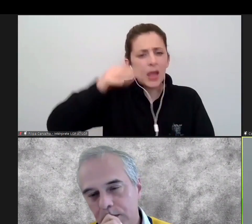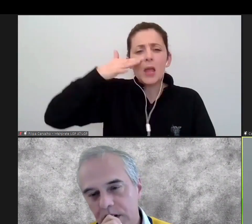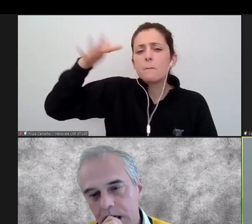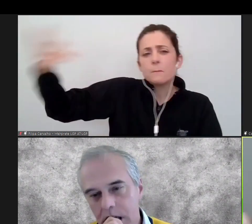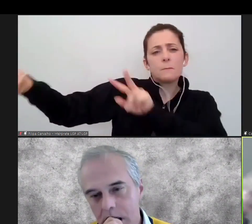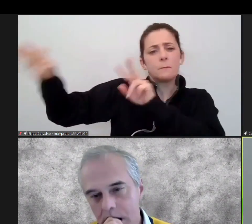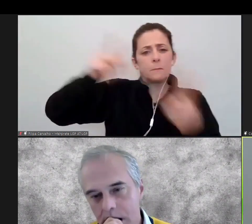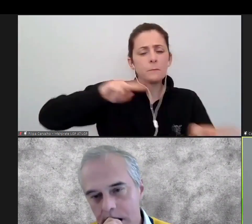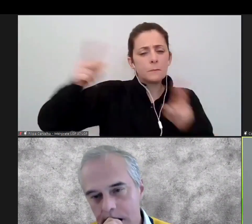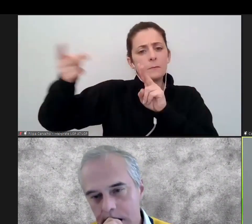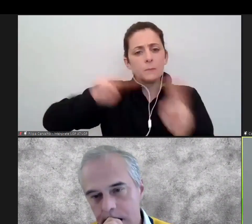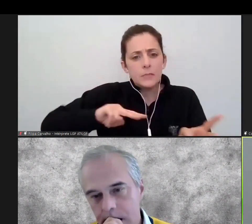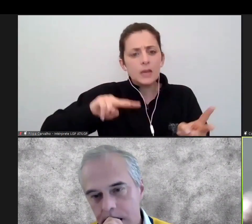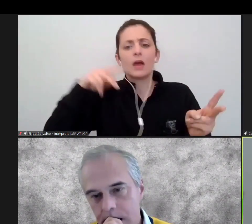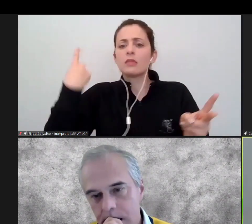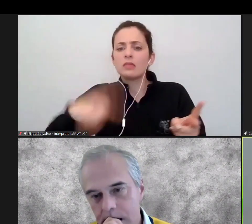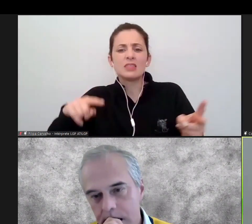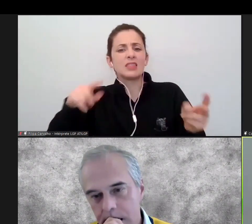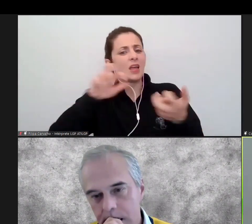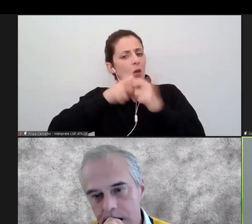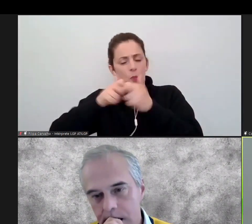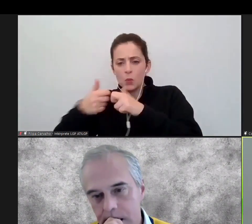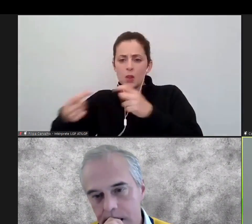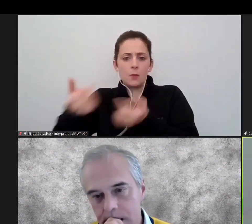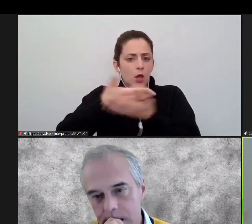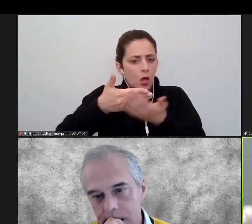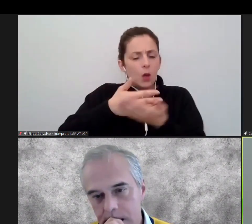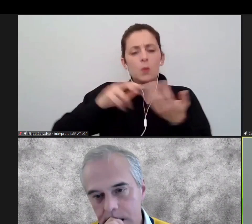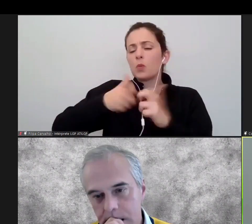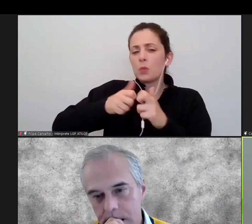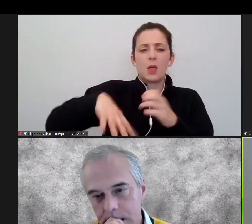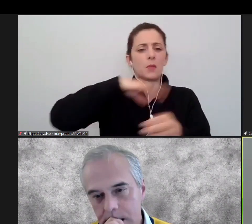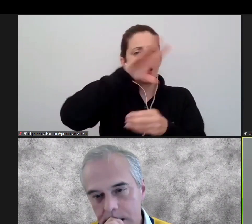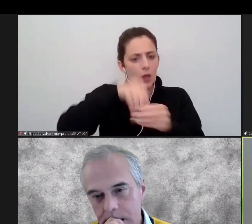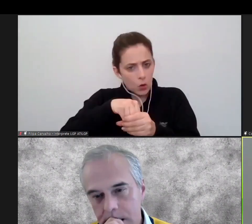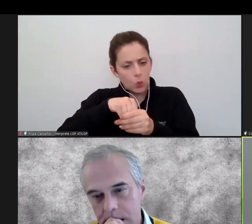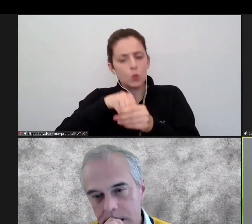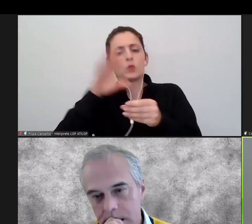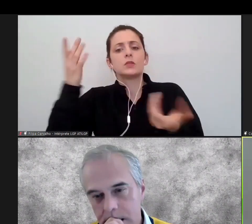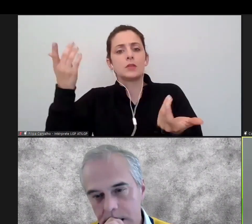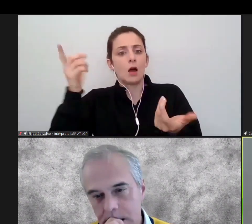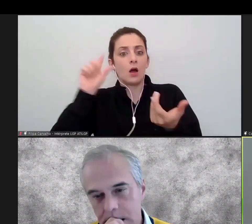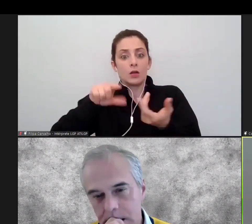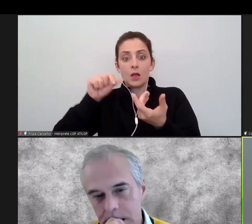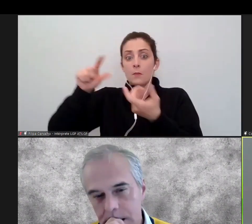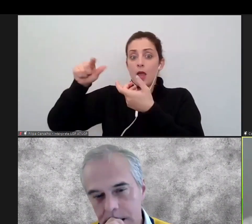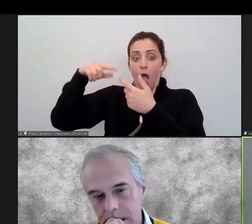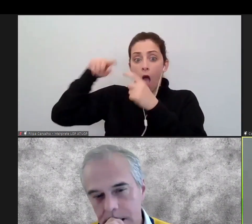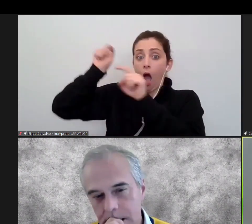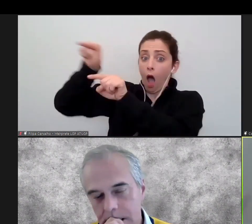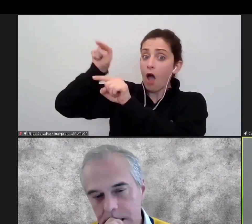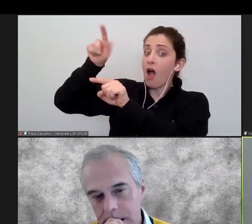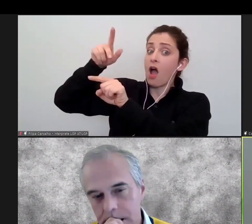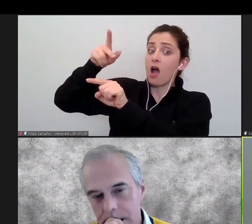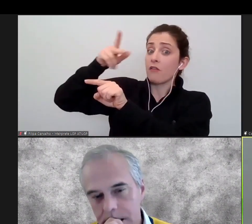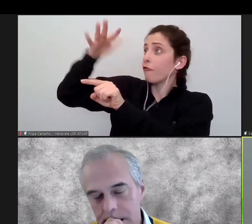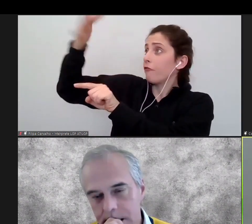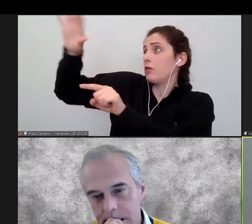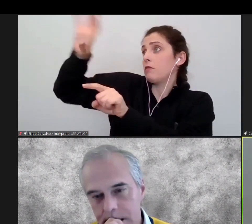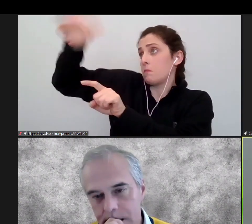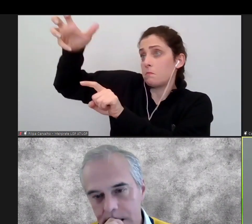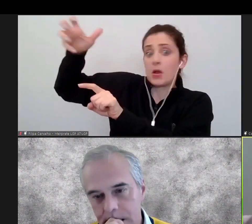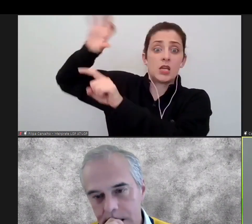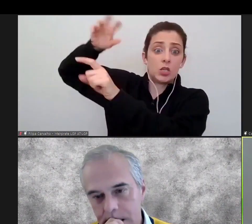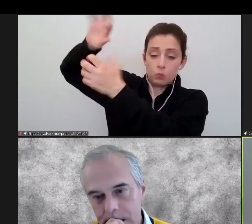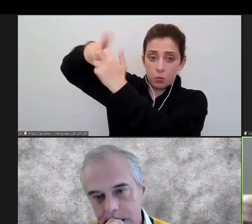que vem de questões de inclusão económica também vem e também foge de cenários de conflito e também foge de cenários de